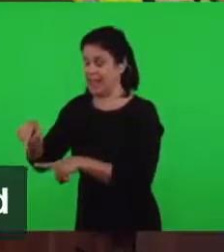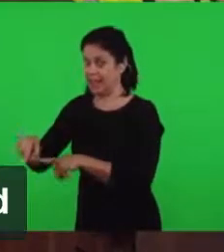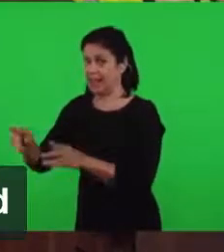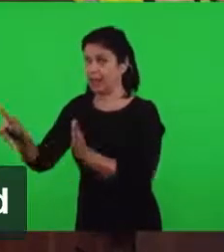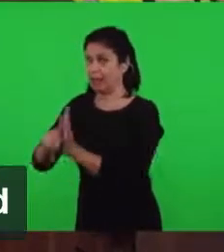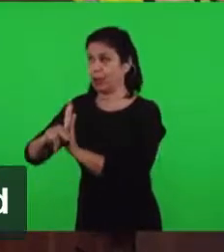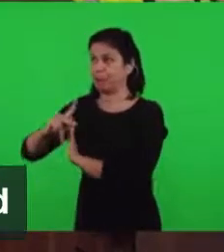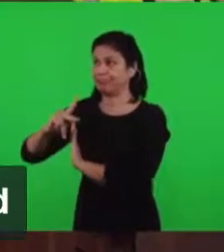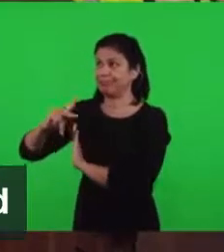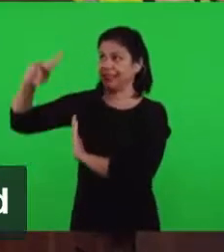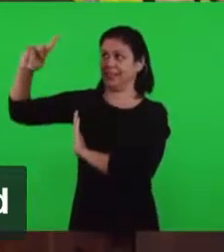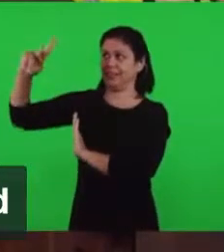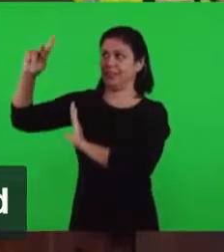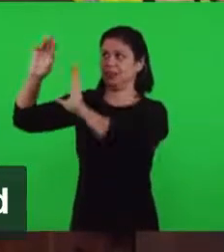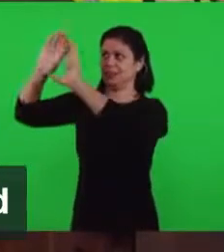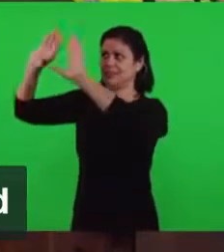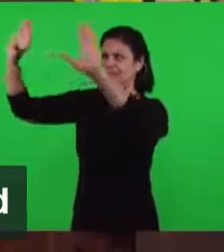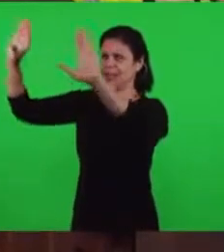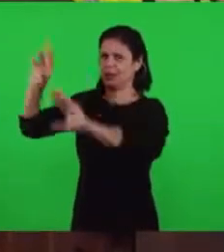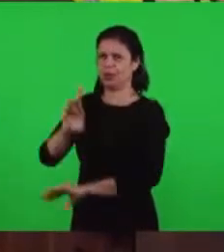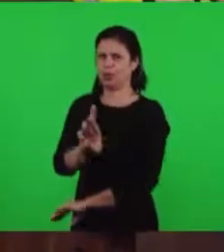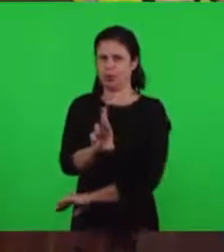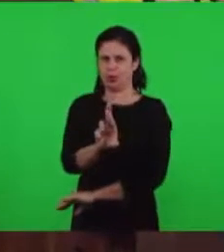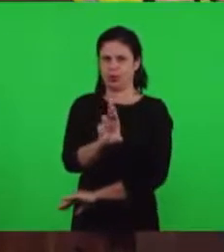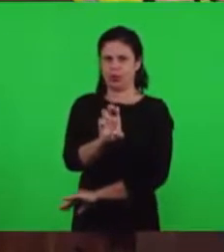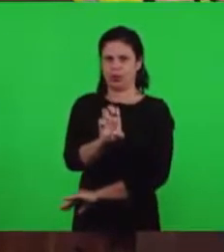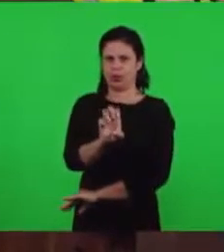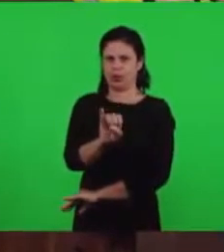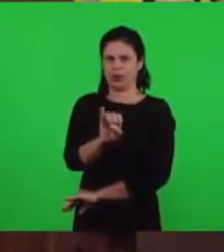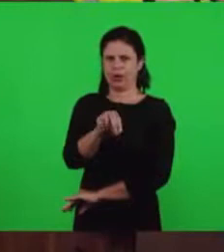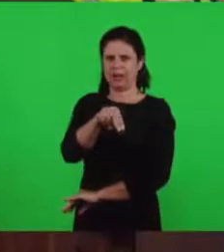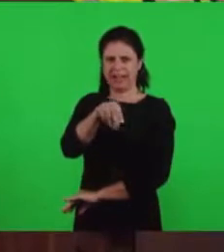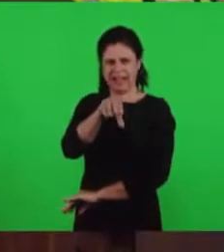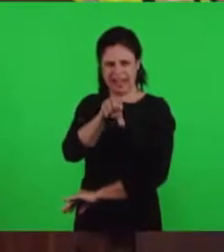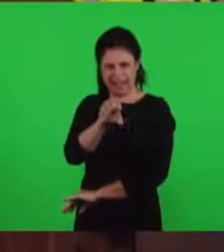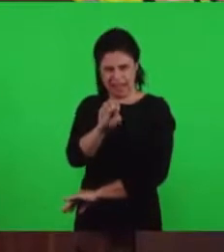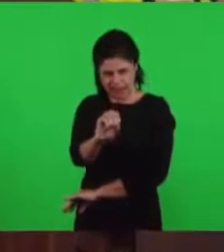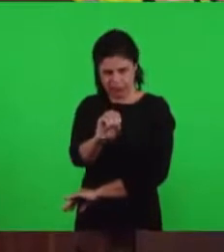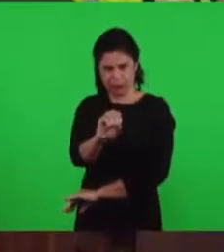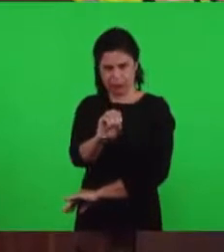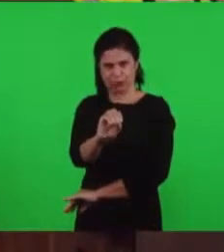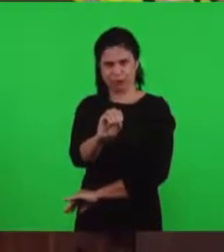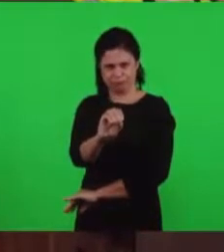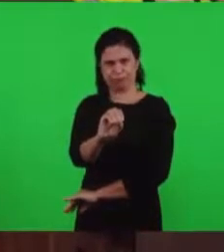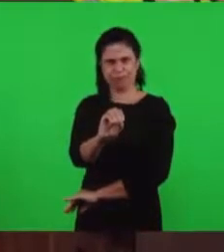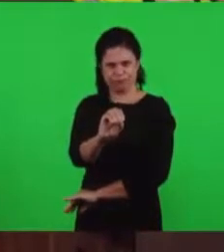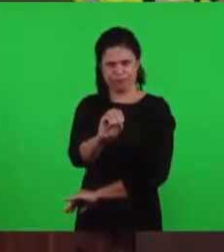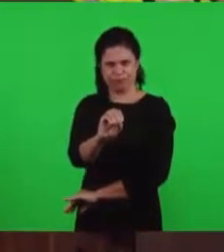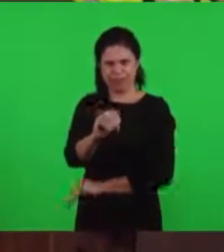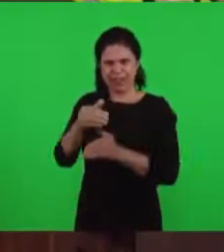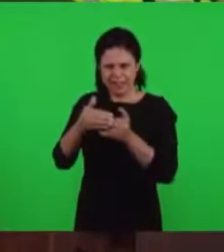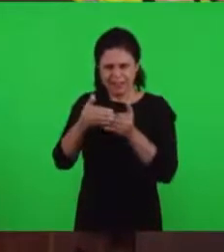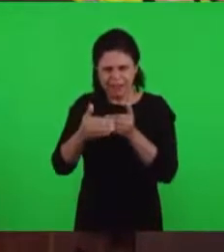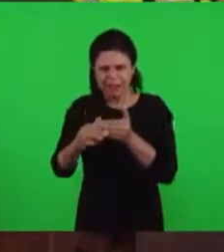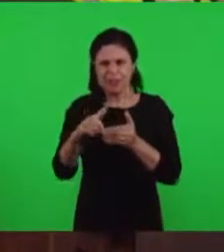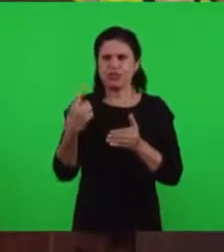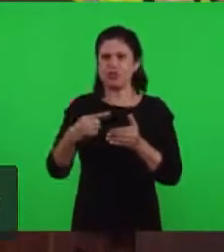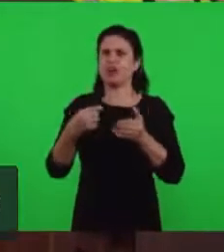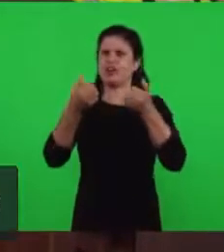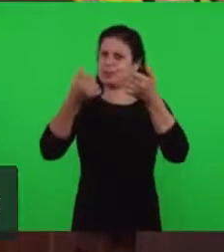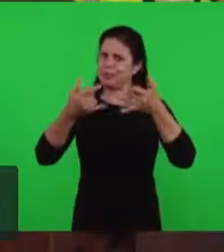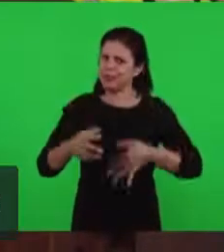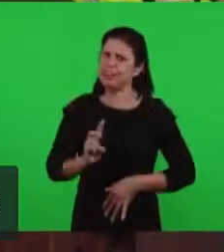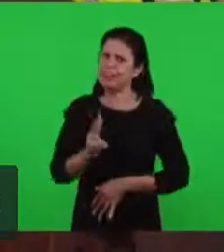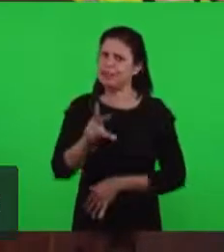reino é bom essa palavra reino irmãos falar sobre o reino